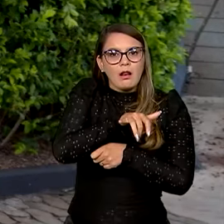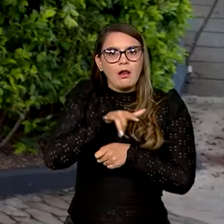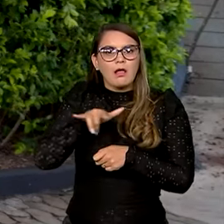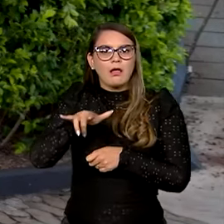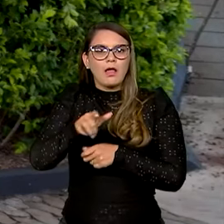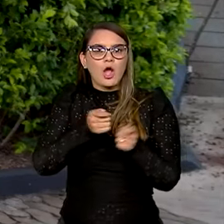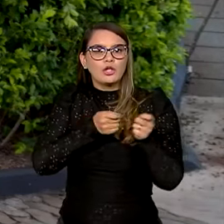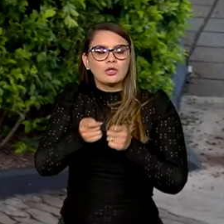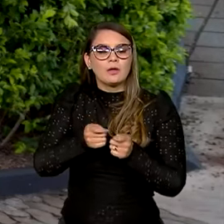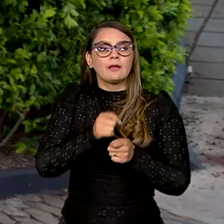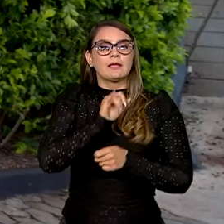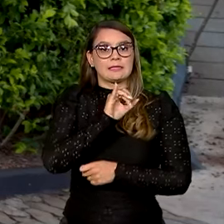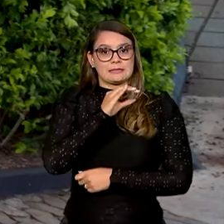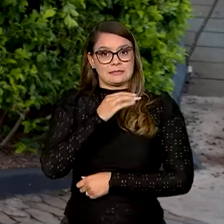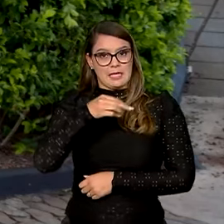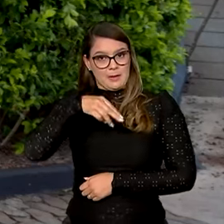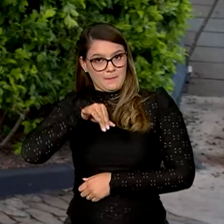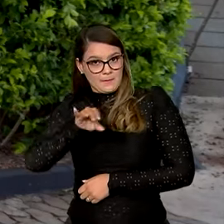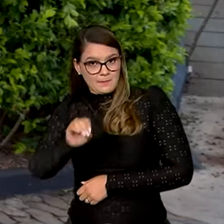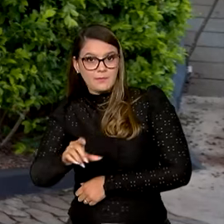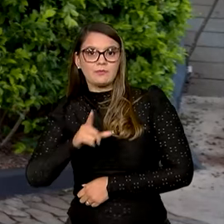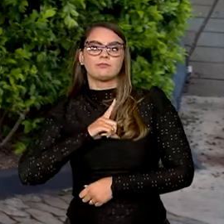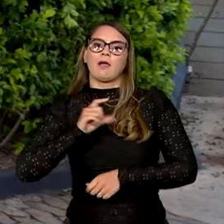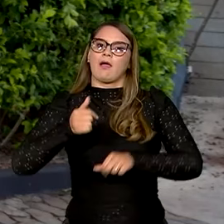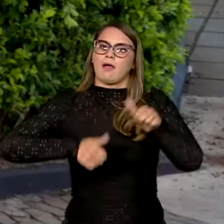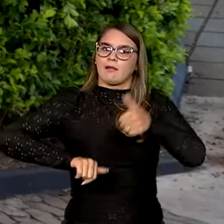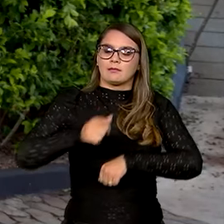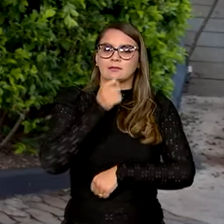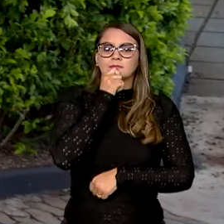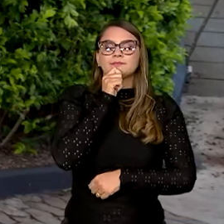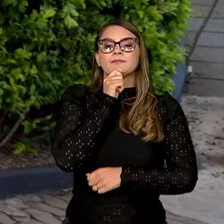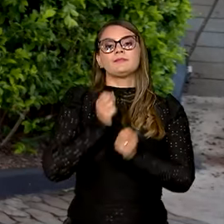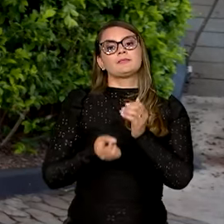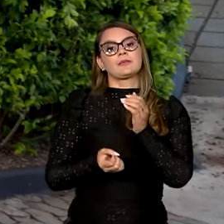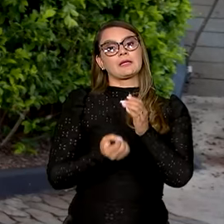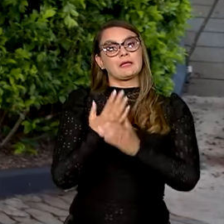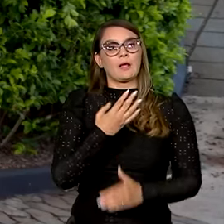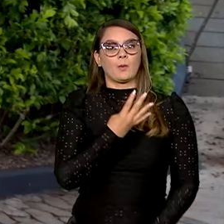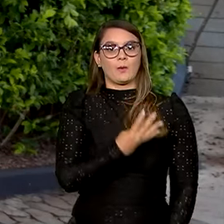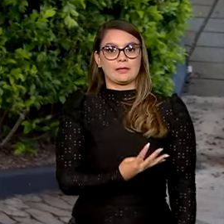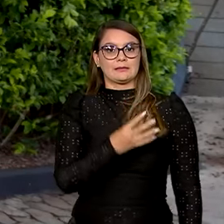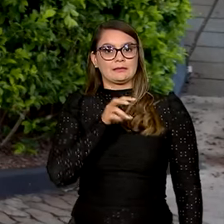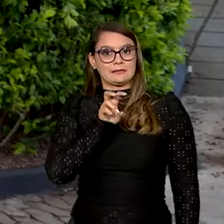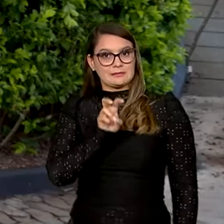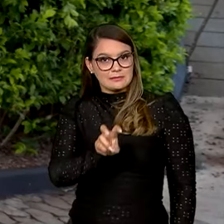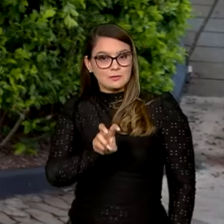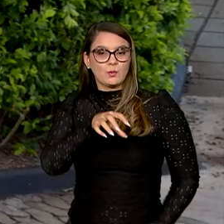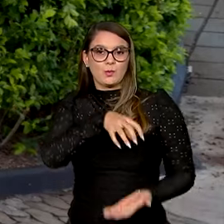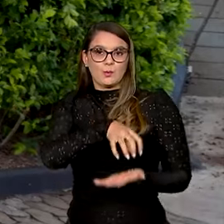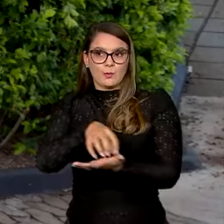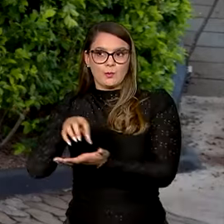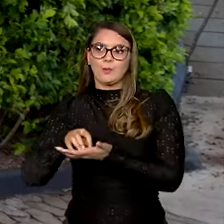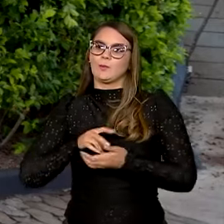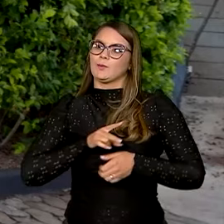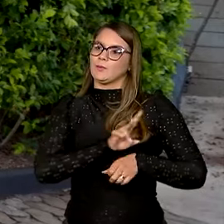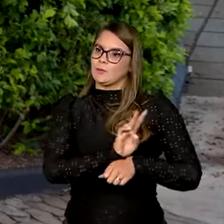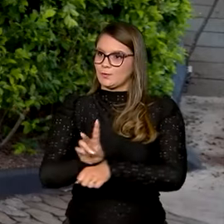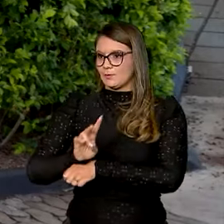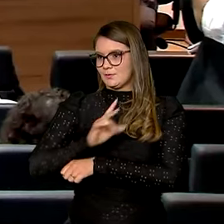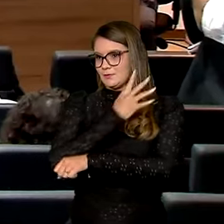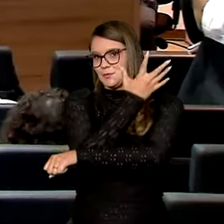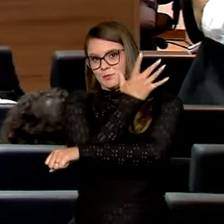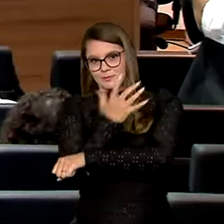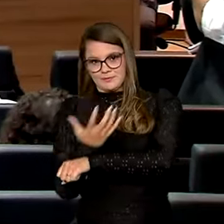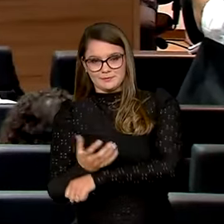agropecuária. No ICMBio está em análise a criação de 45 unidades de conservação no